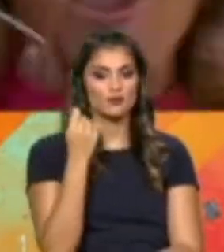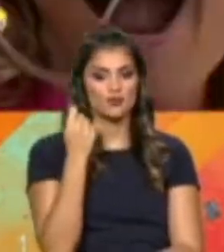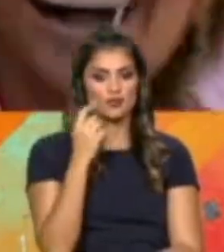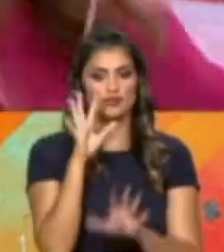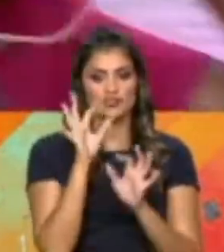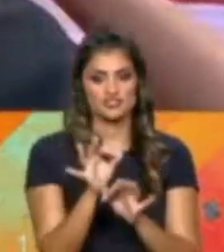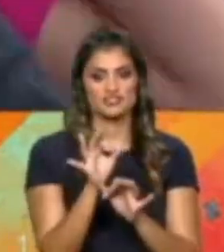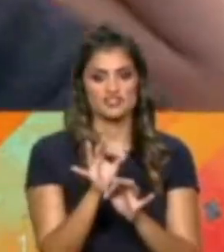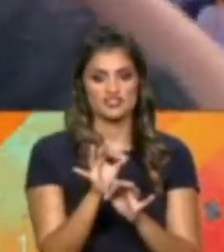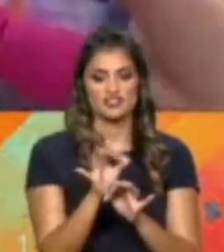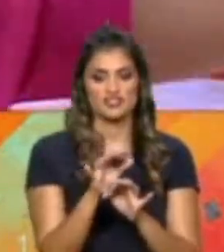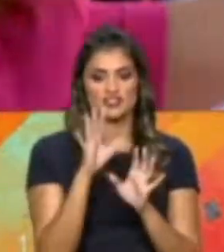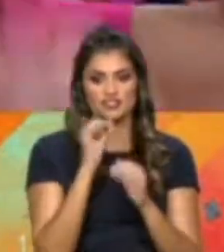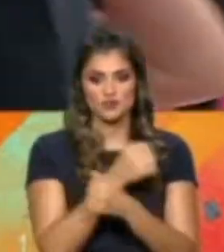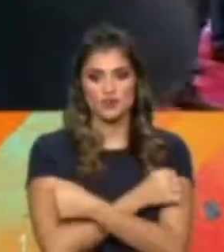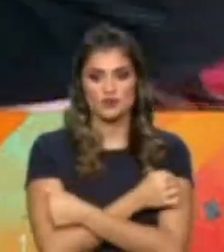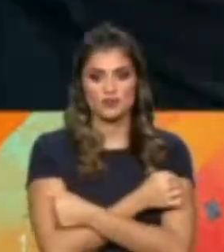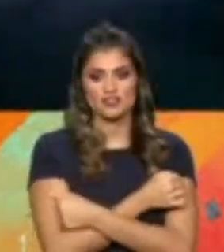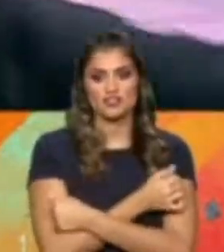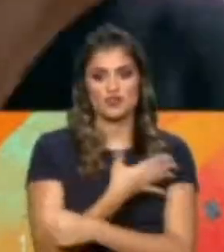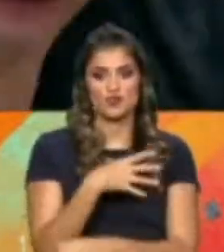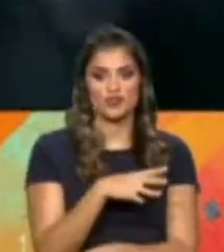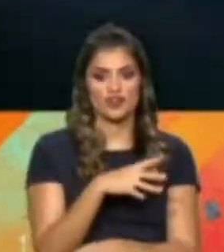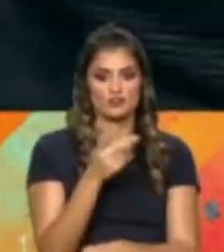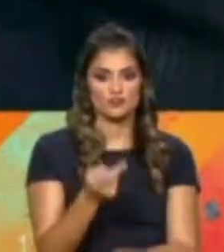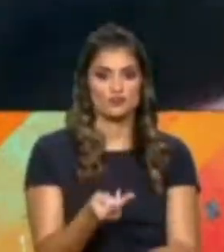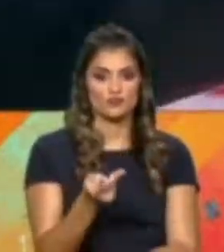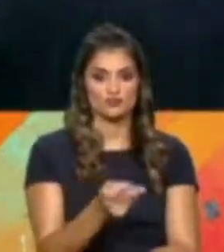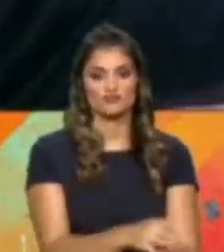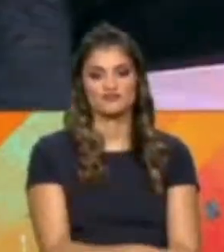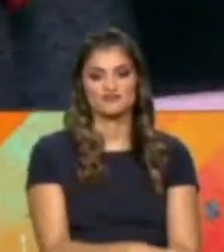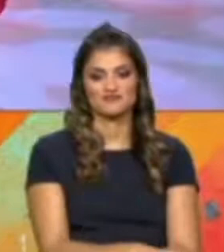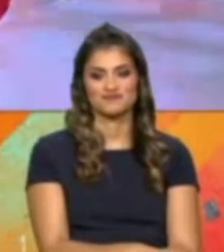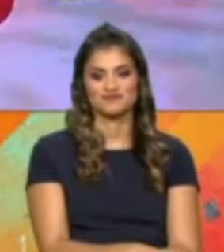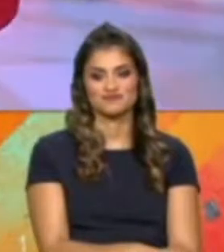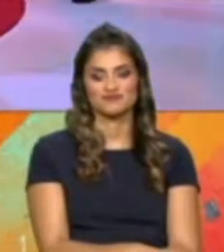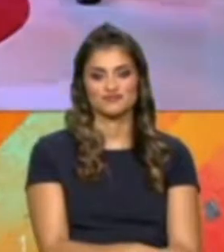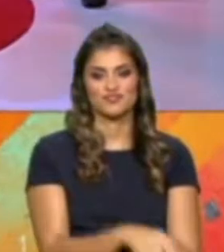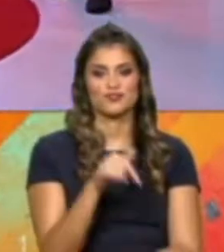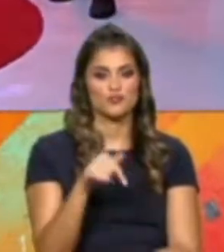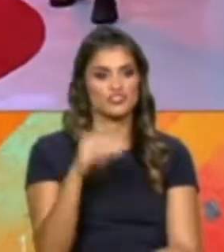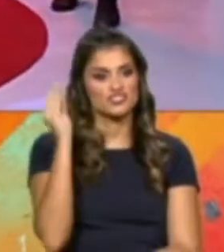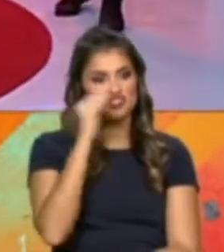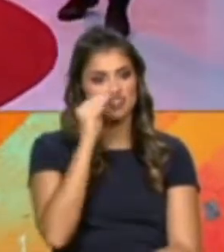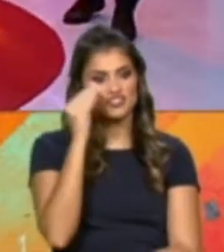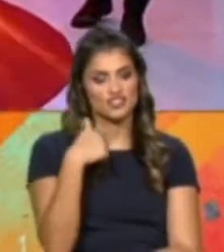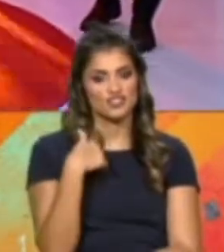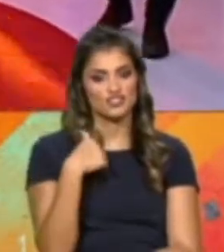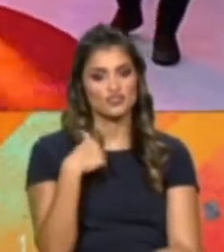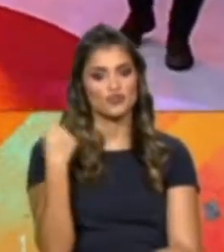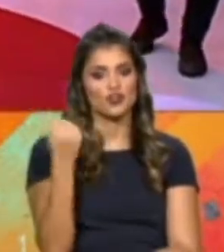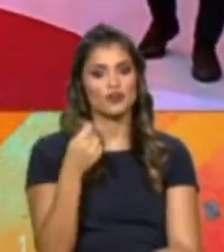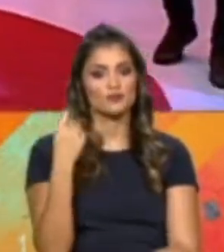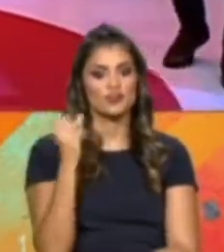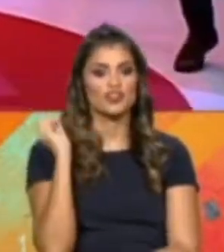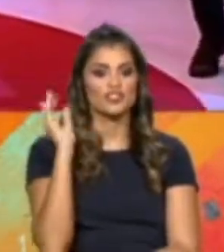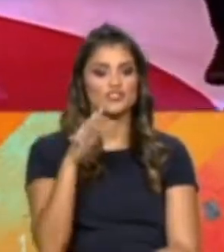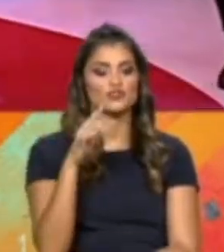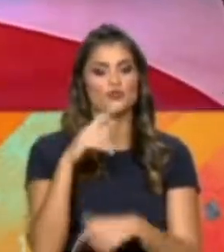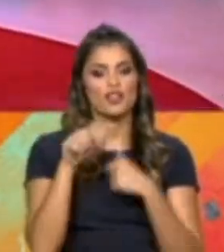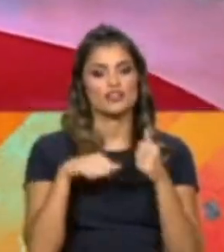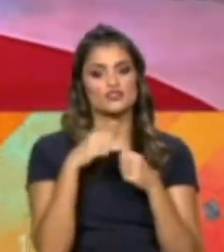e é nesse abraço que eu quero ficar. Hoje na aldeia sou cowboy a tiro laço,